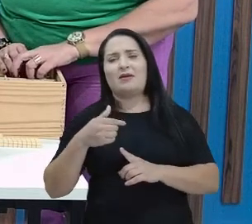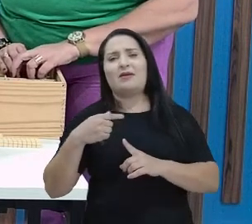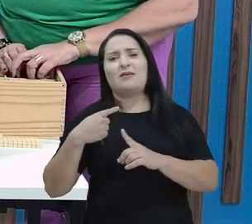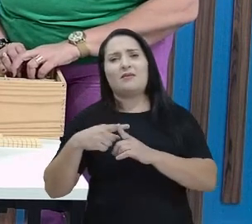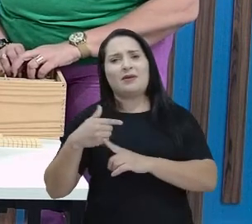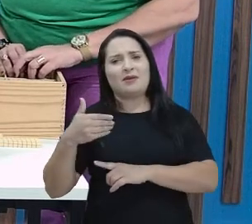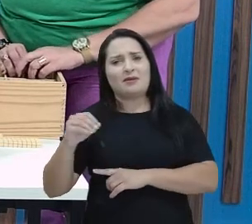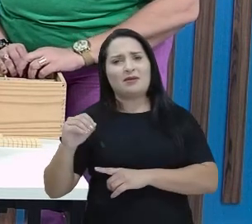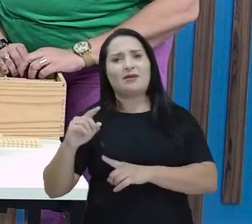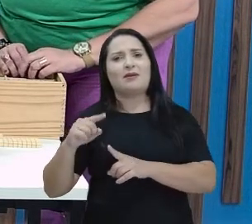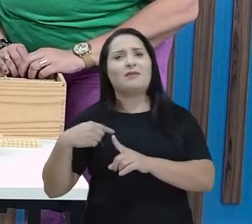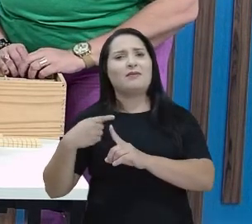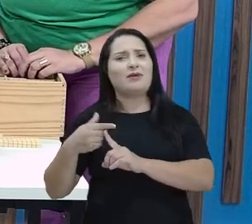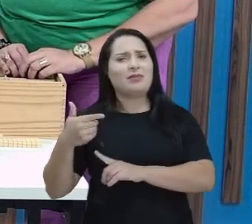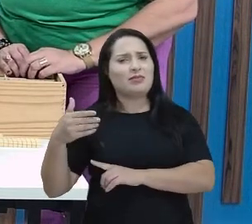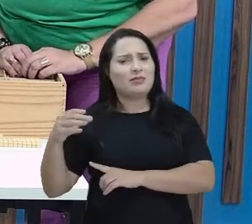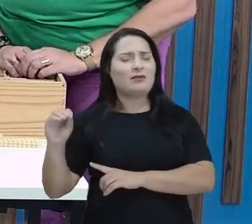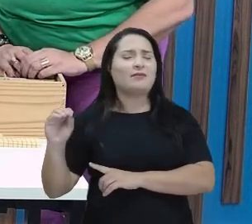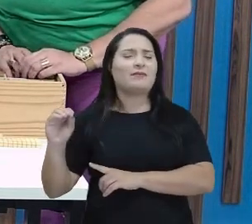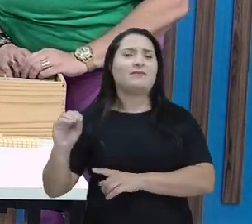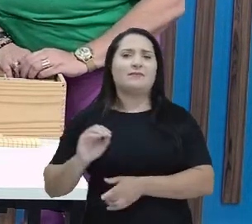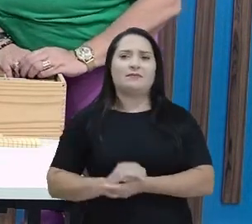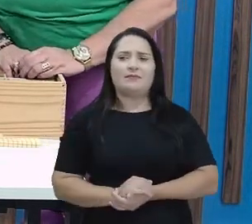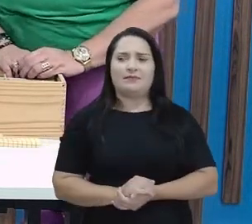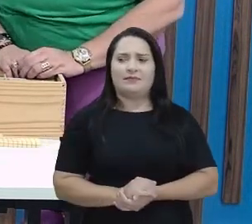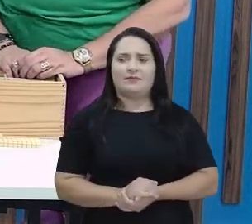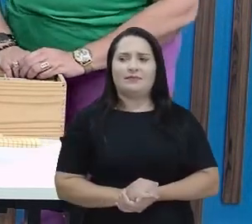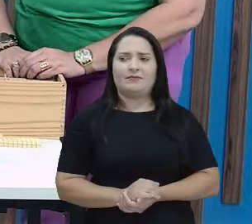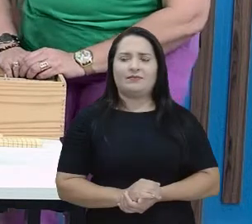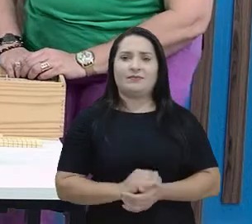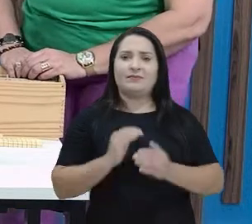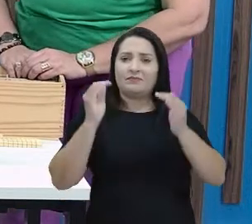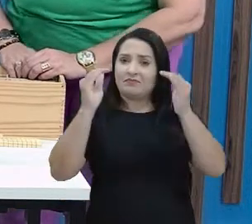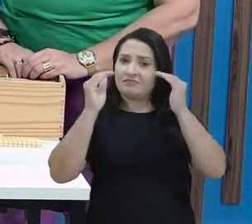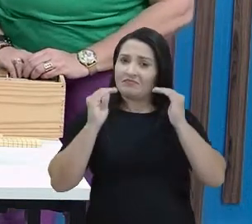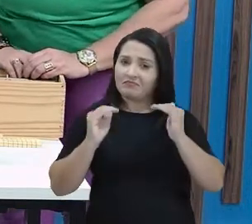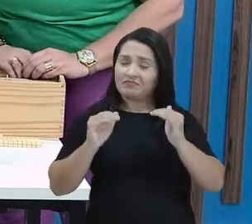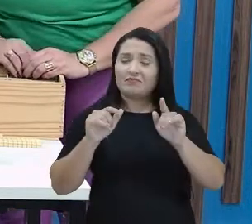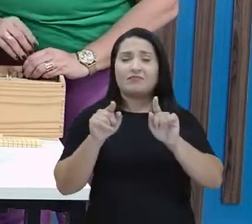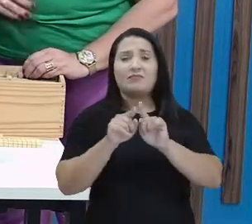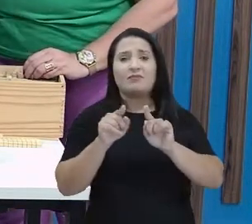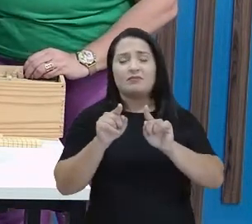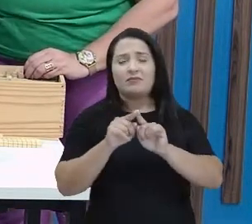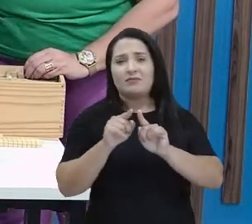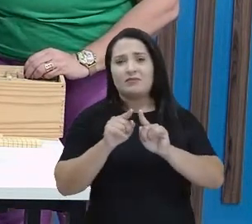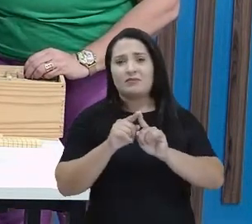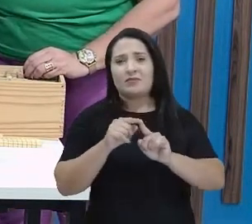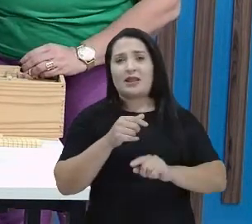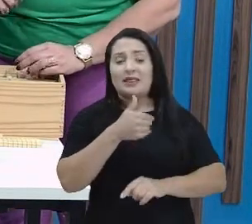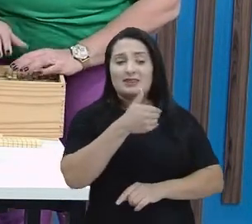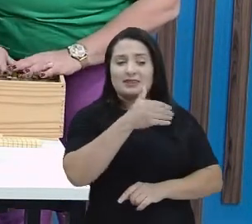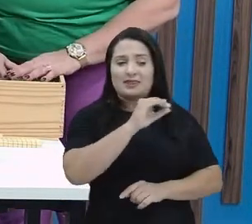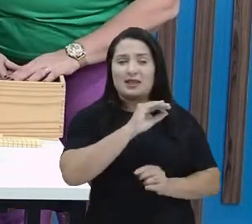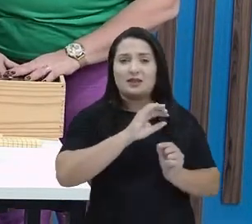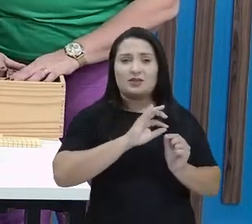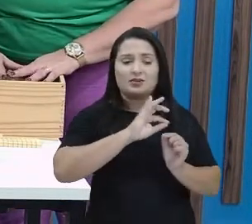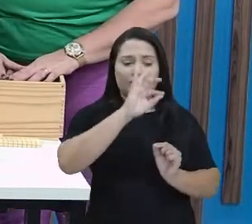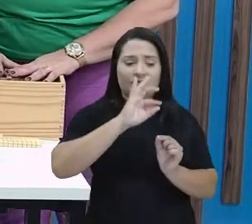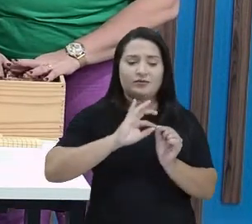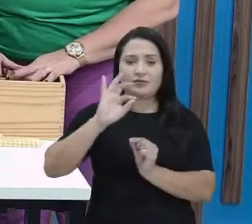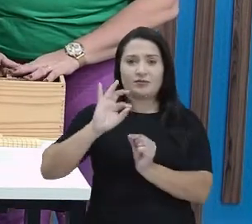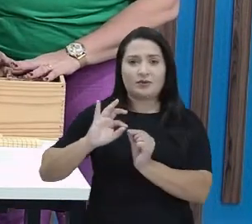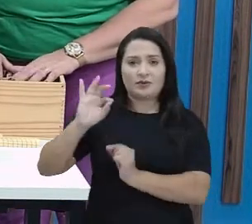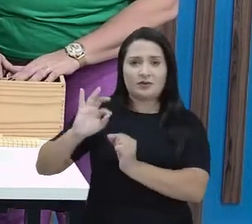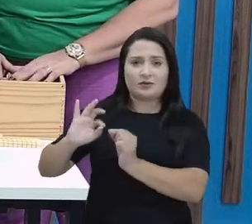mais 10, mais 10, mais 10, mais 10. Aqui também, né? Ou seja, 10 barrinhas...